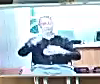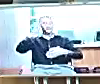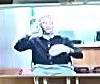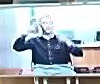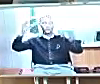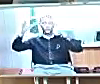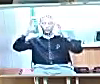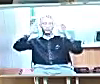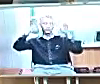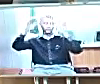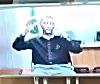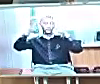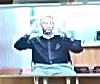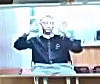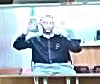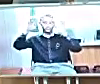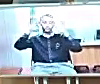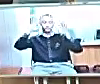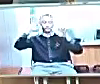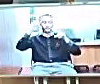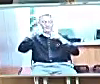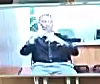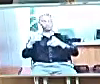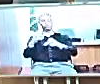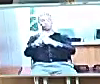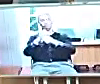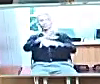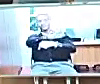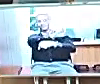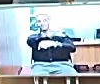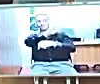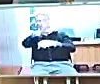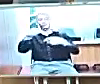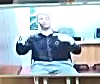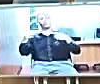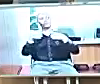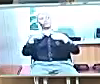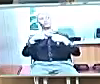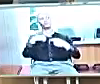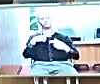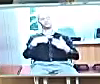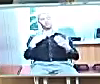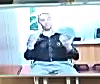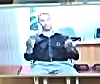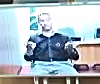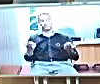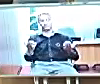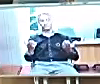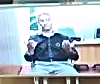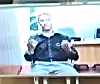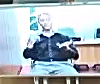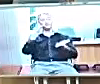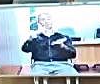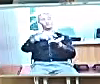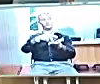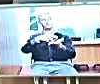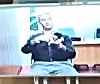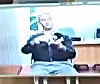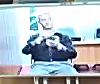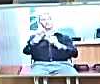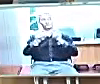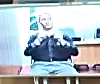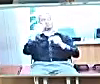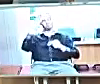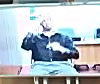também é um momento de somar né e na verdade a gente entende